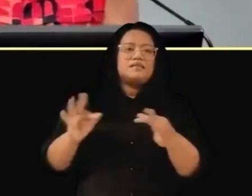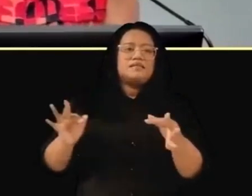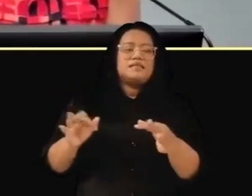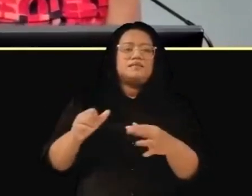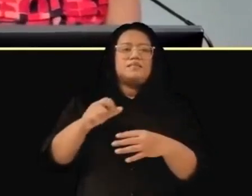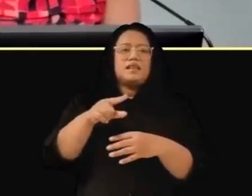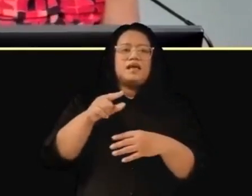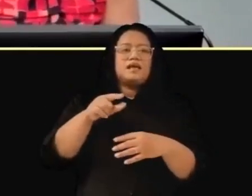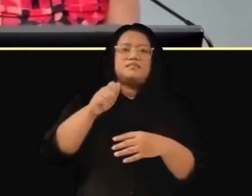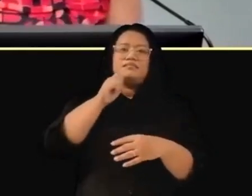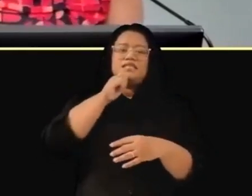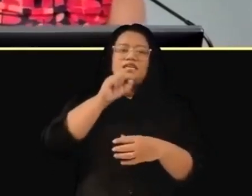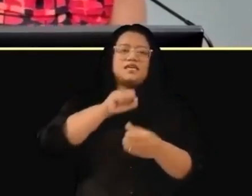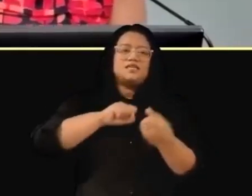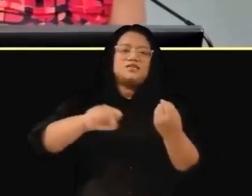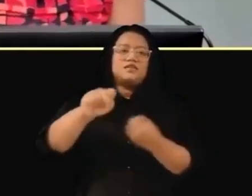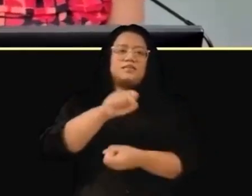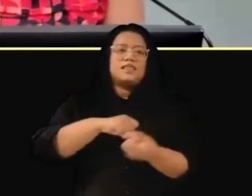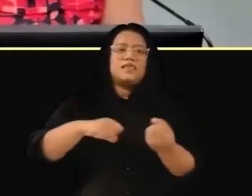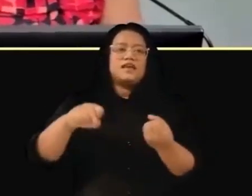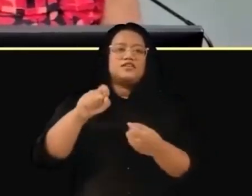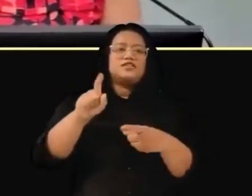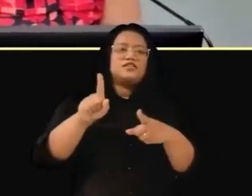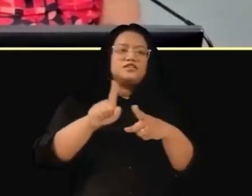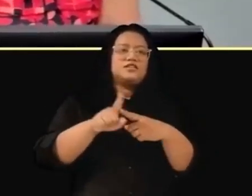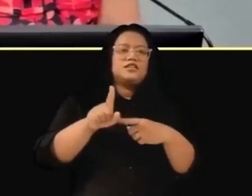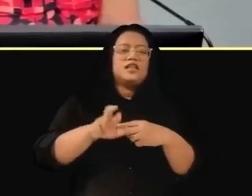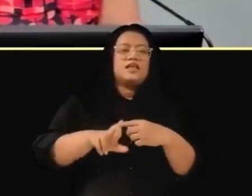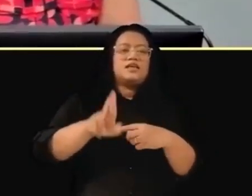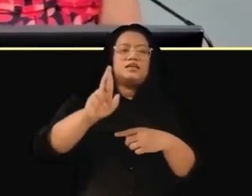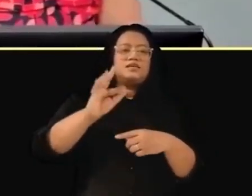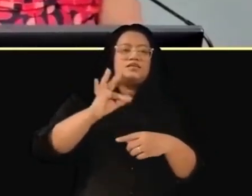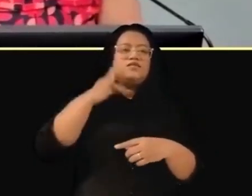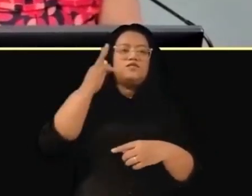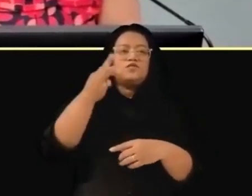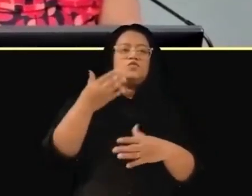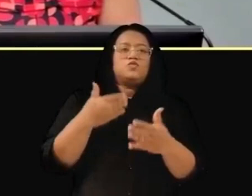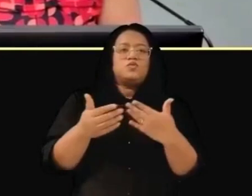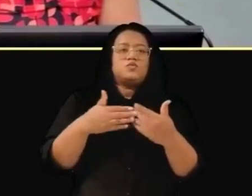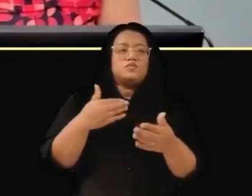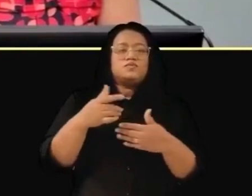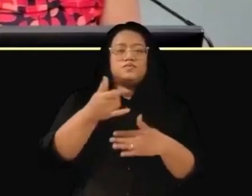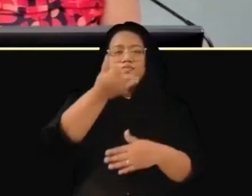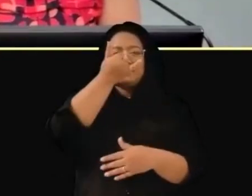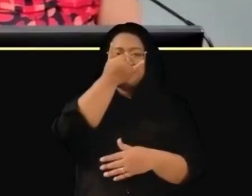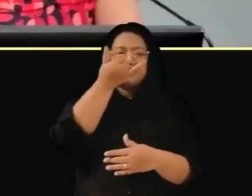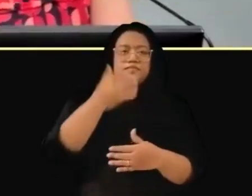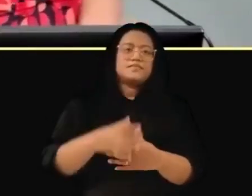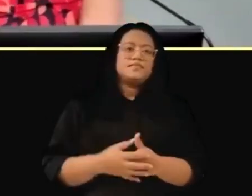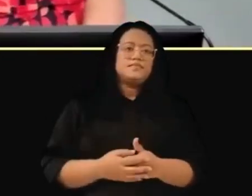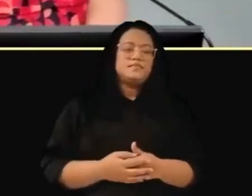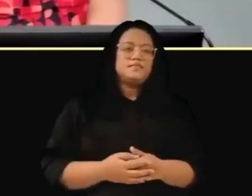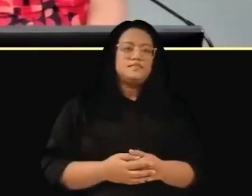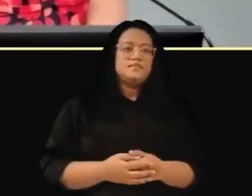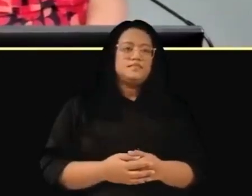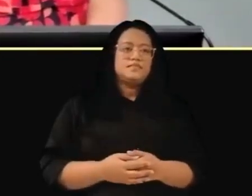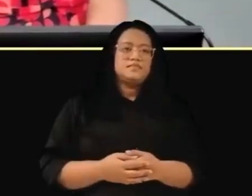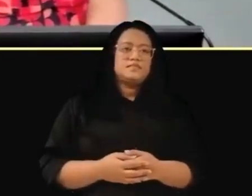da sustentabilidade e mandar a conta para a geração seguinte. Dentro